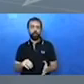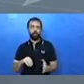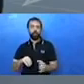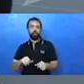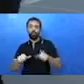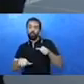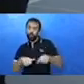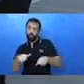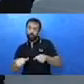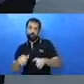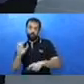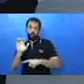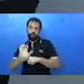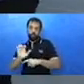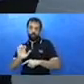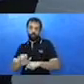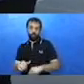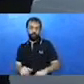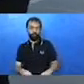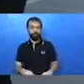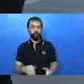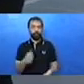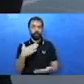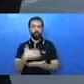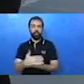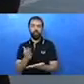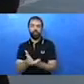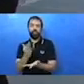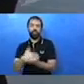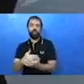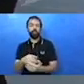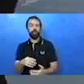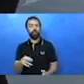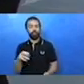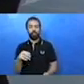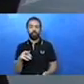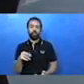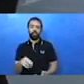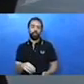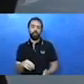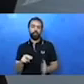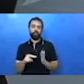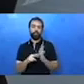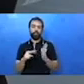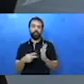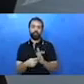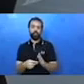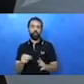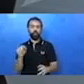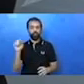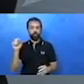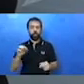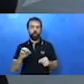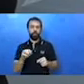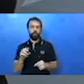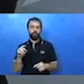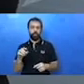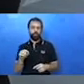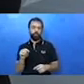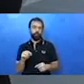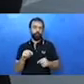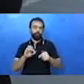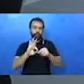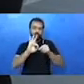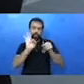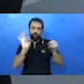do estado. O que são divisas? Nós marcamos de roxo. Linha que marca no mapa a separação